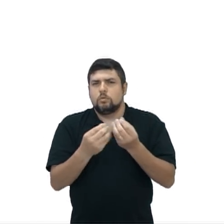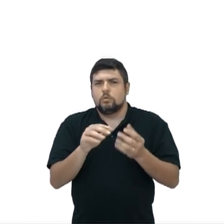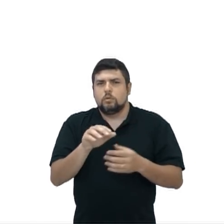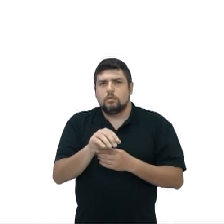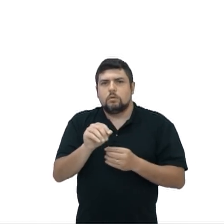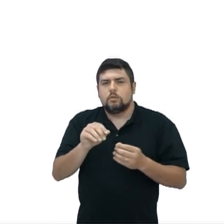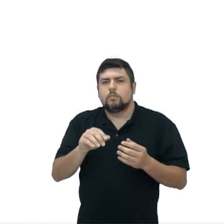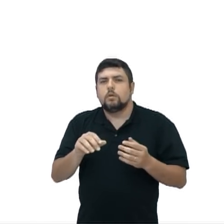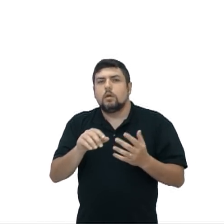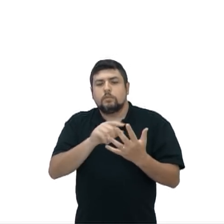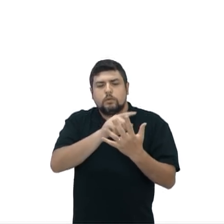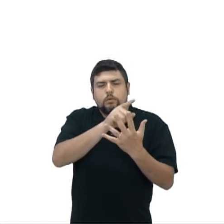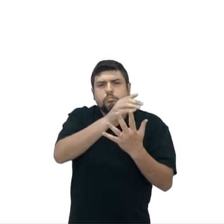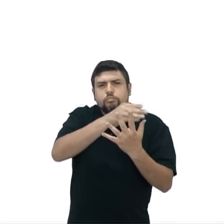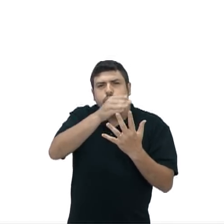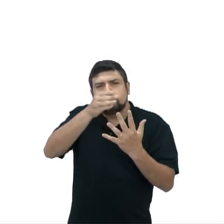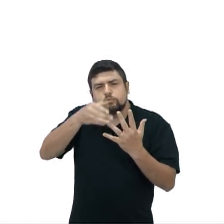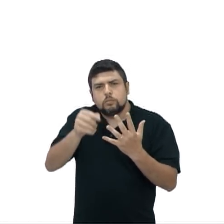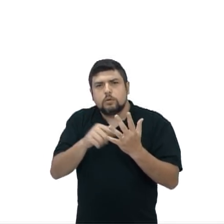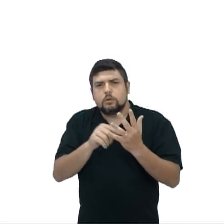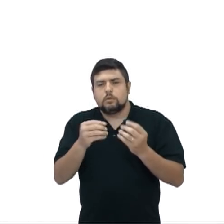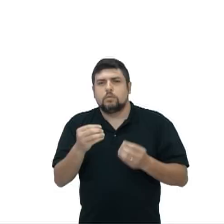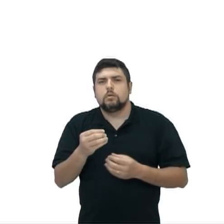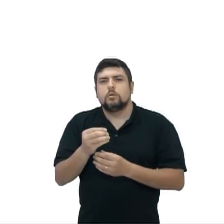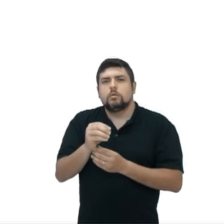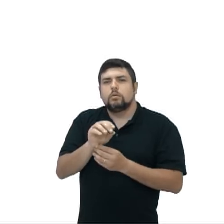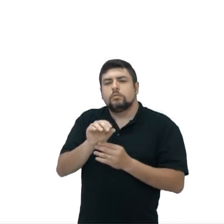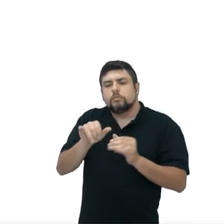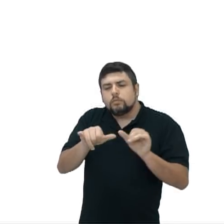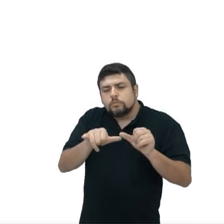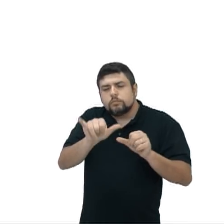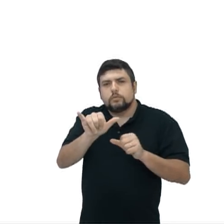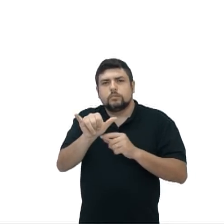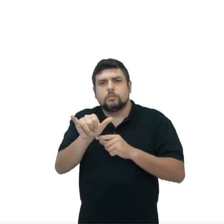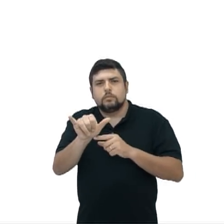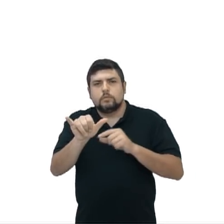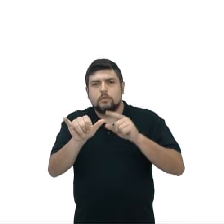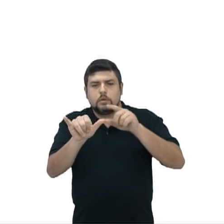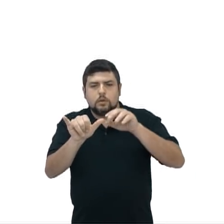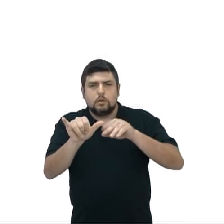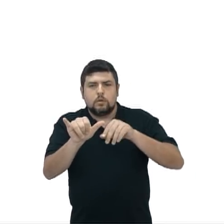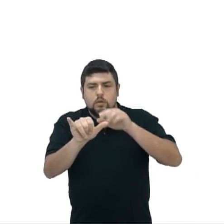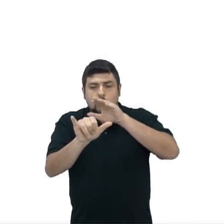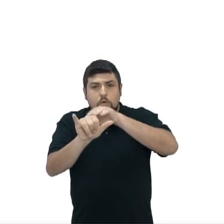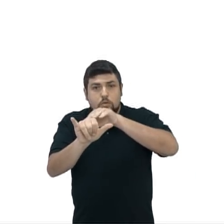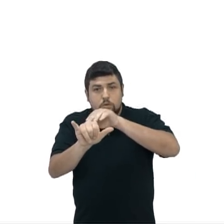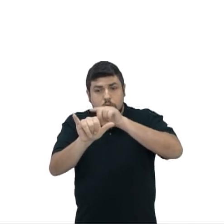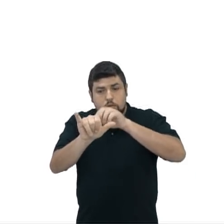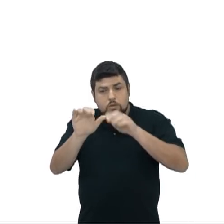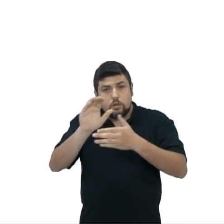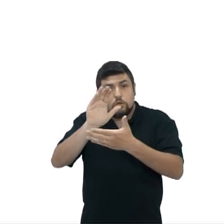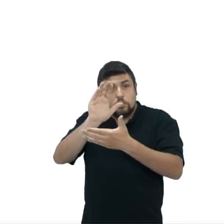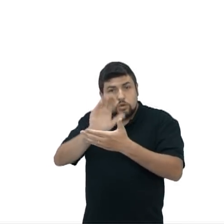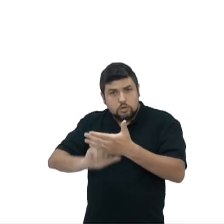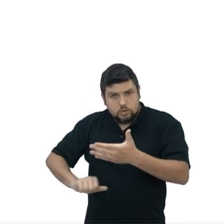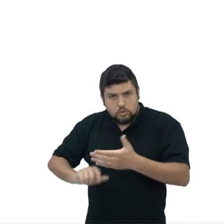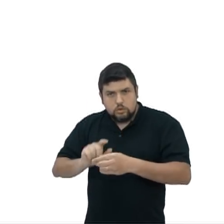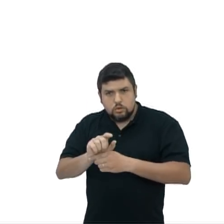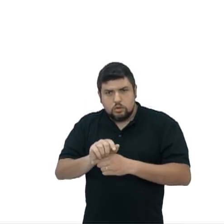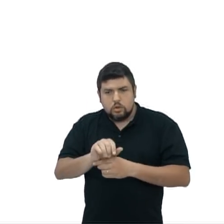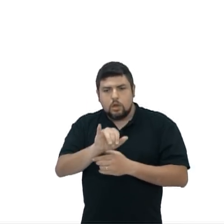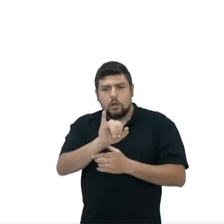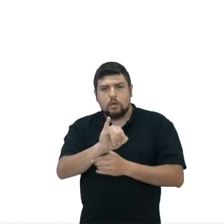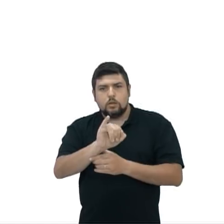antes do Y eu tenho uma consoante. O que vai acontecer com ele? Eu vou tirar o Y e vou colocar